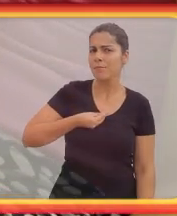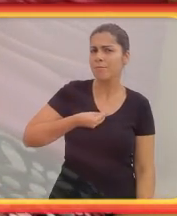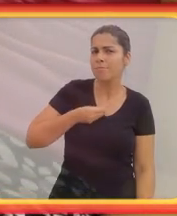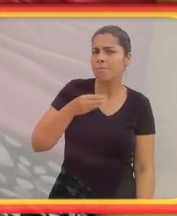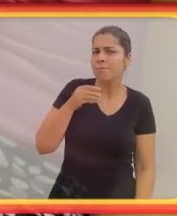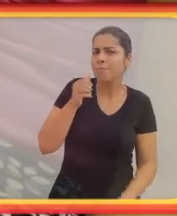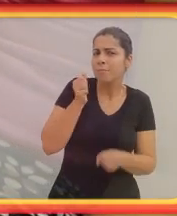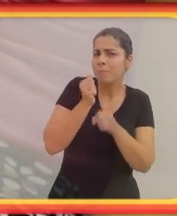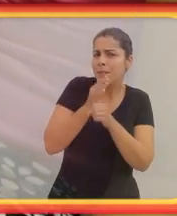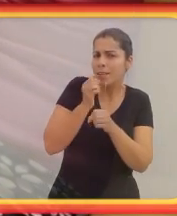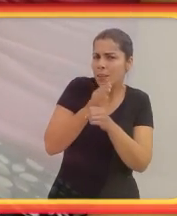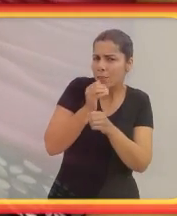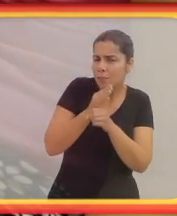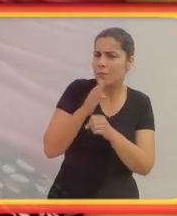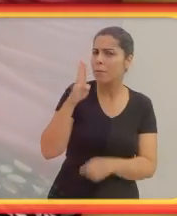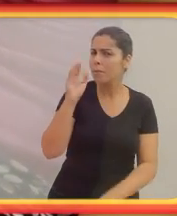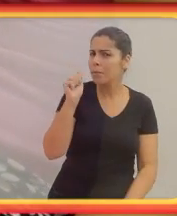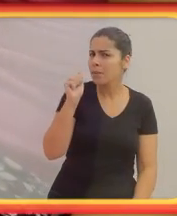Me dá uma batatinha.